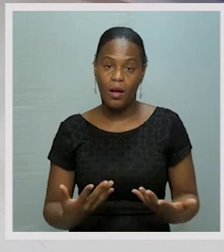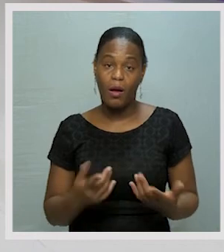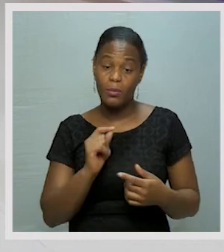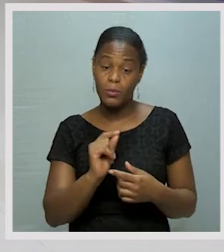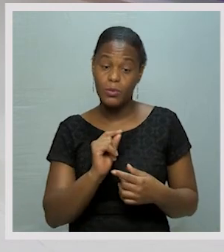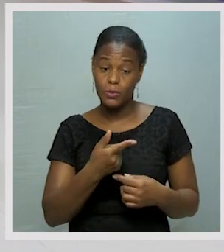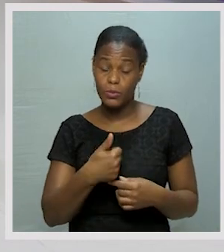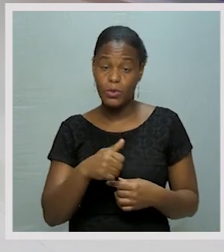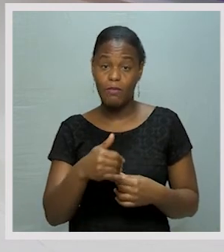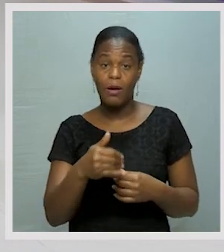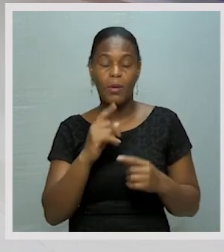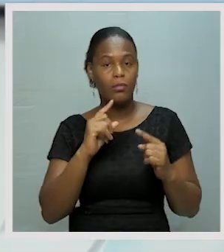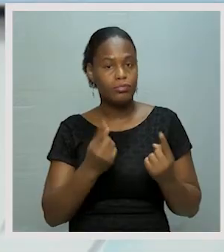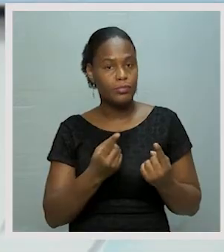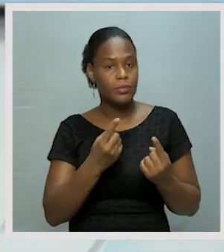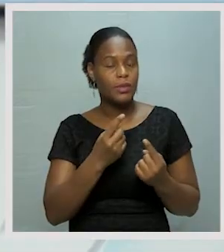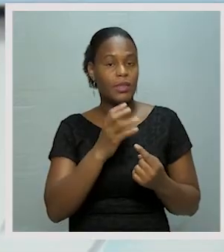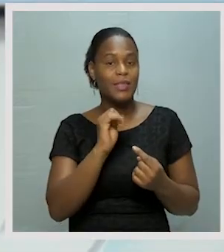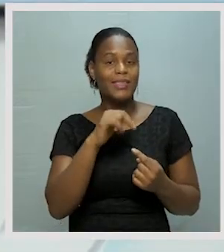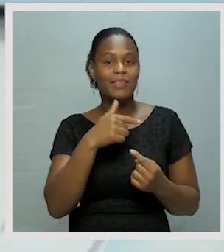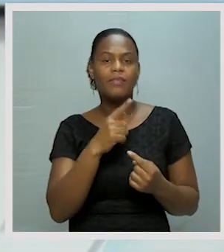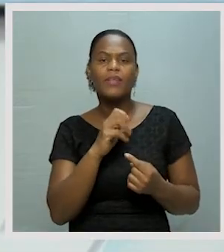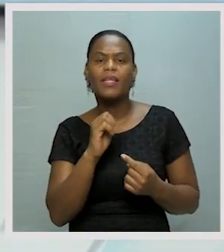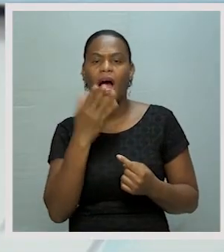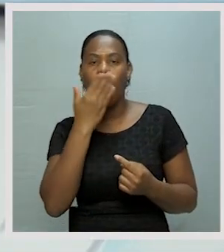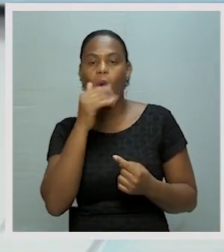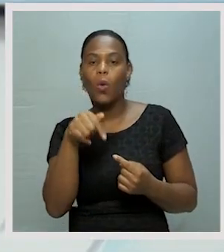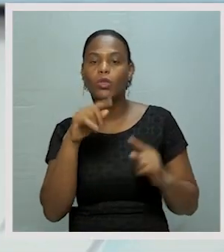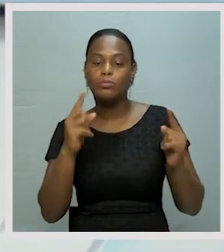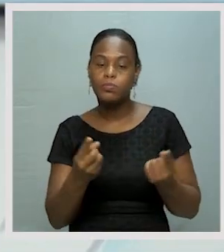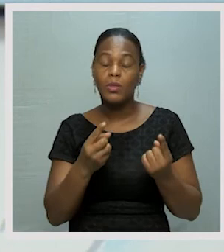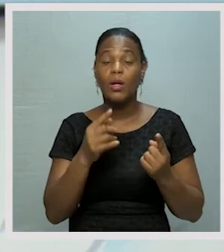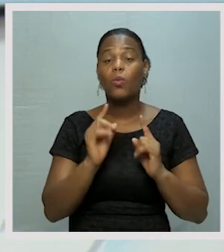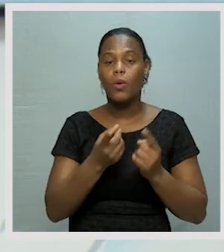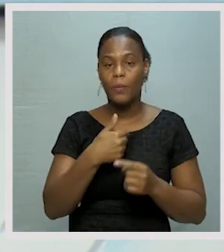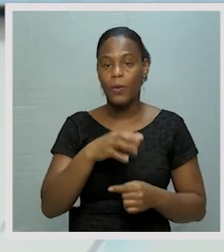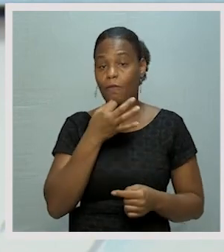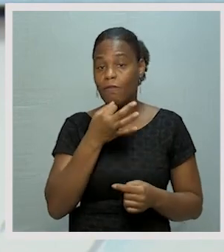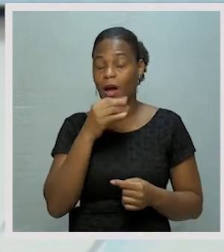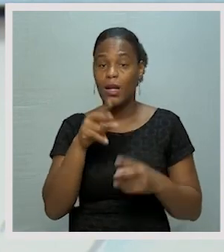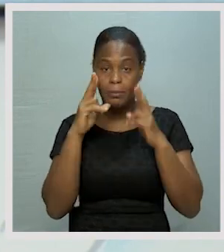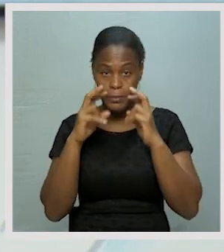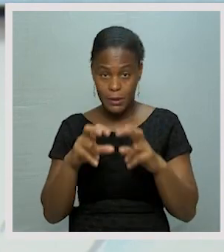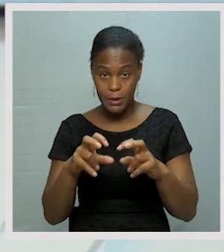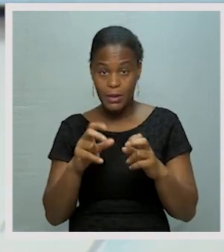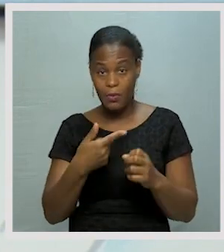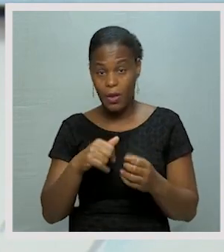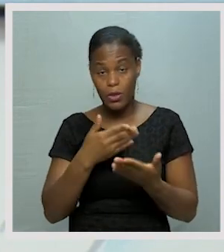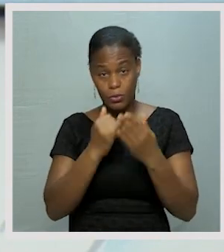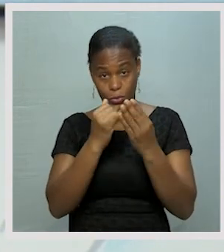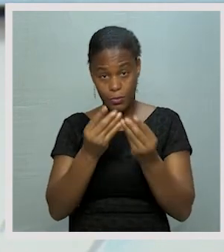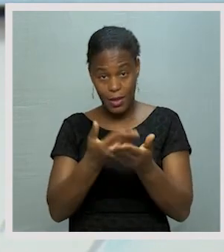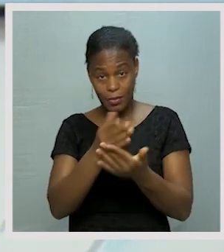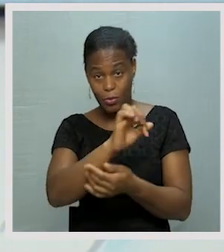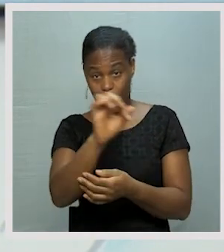Ora bem, chegado a este ponto, vamos fazer uma síntese sobre a aula de hoje. Daquilo que nós temos vindo a falar é sobre a pesquisa. Estamos a